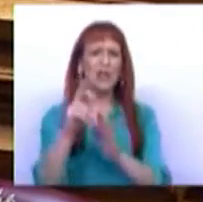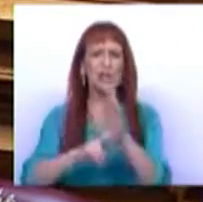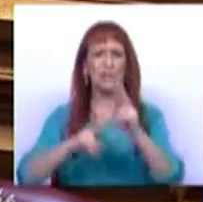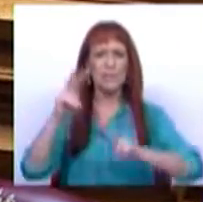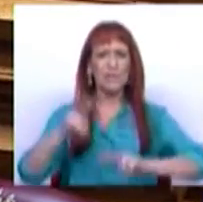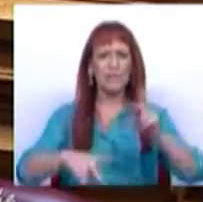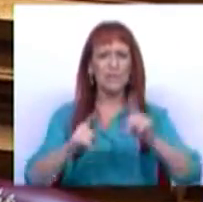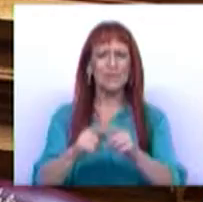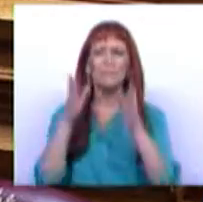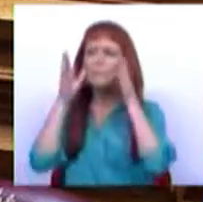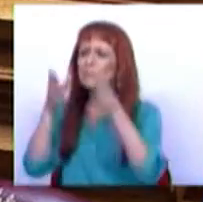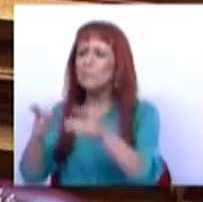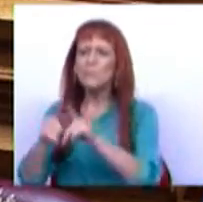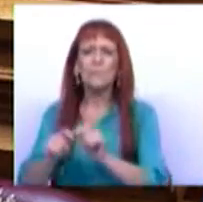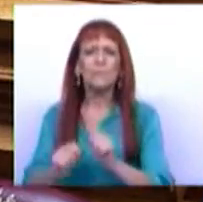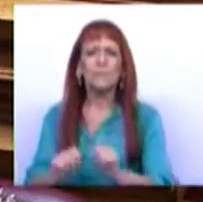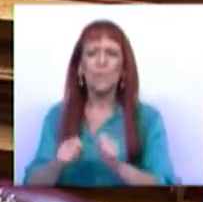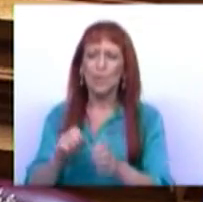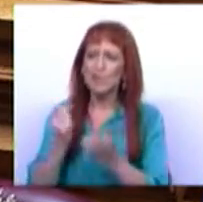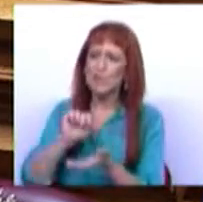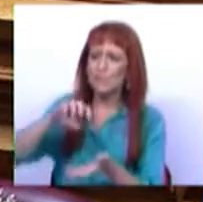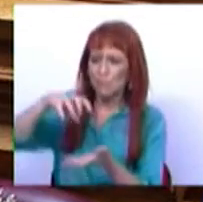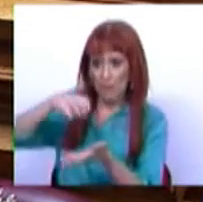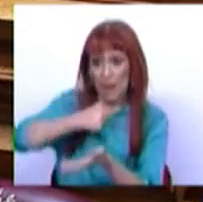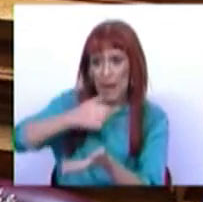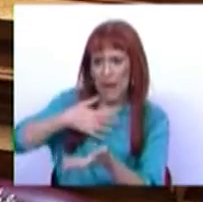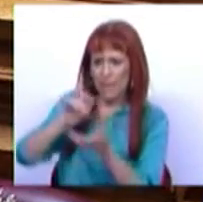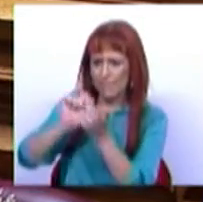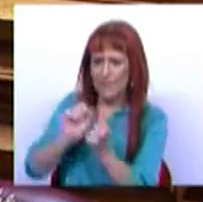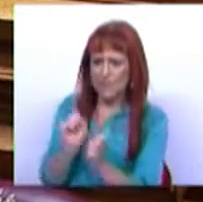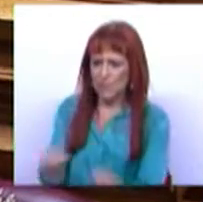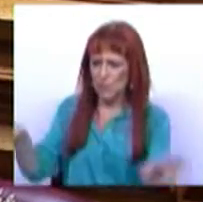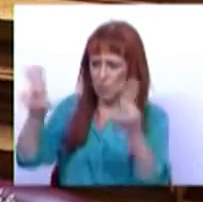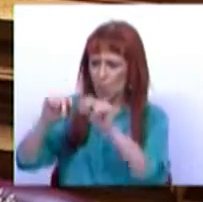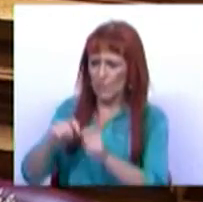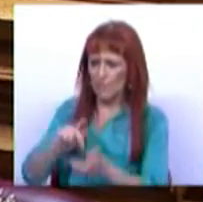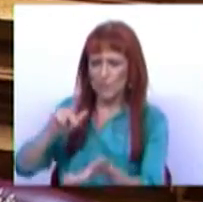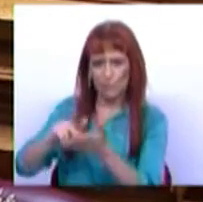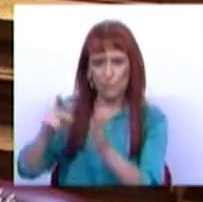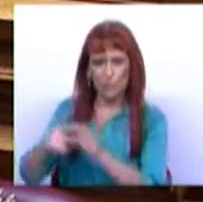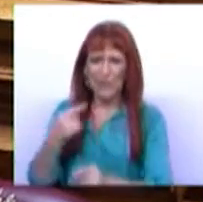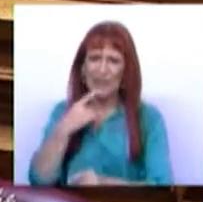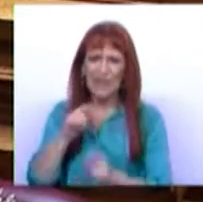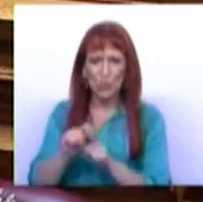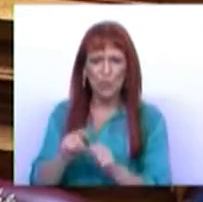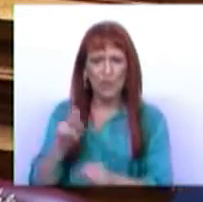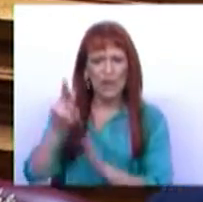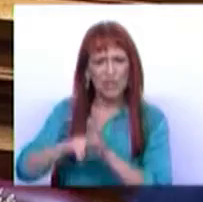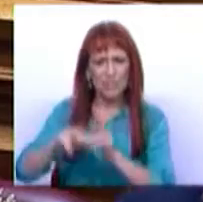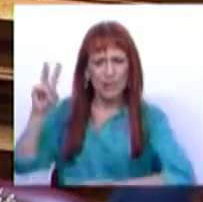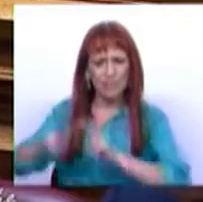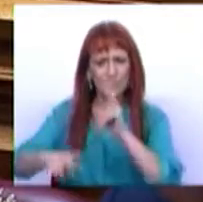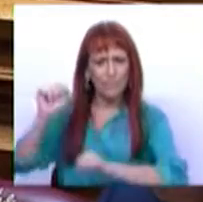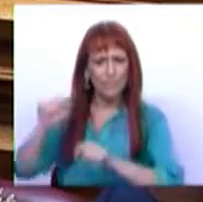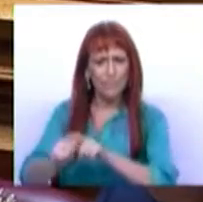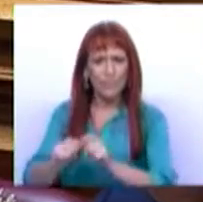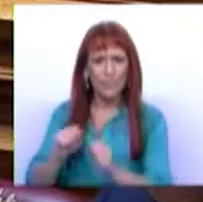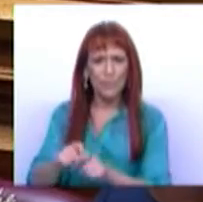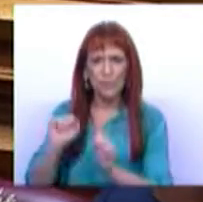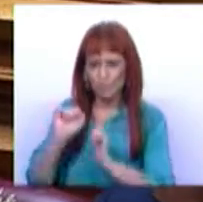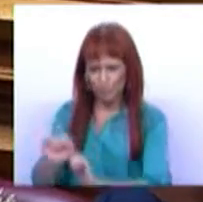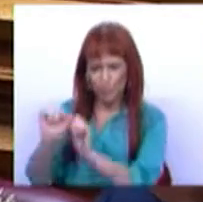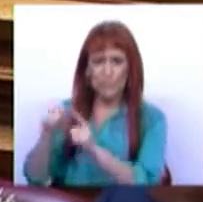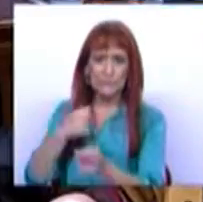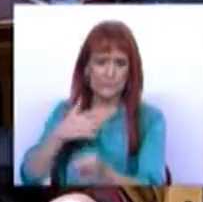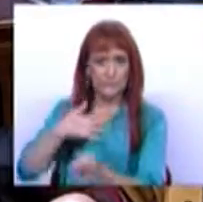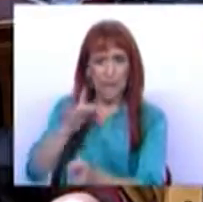fiscal, dirigido às startups tecnológicas, também recorrentemente referido como o regime fiscal para as stock options.